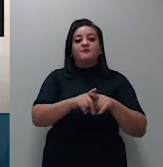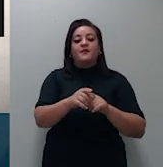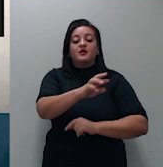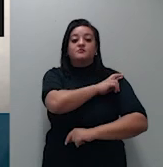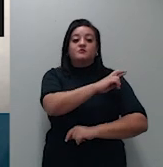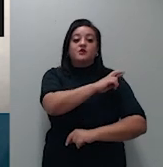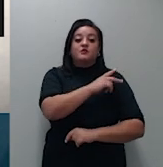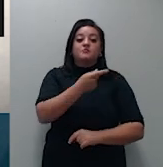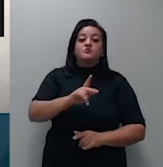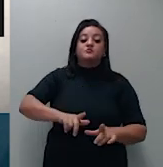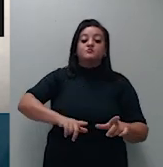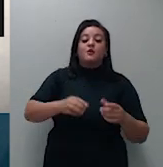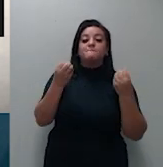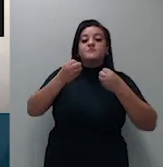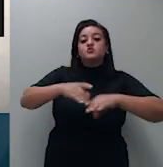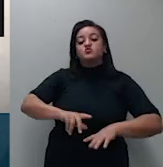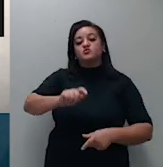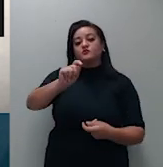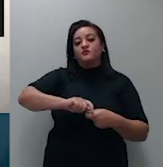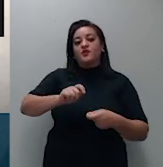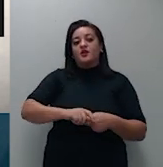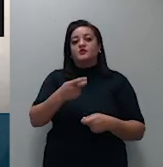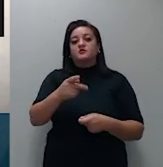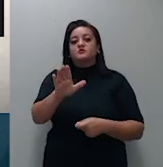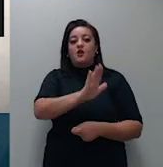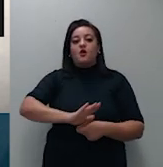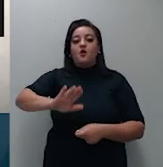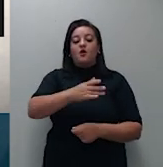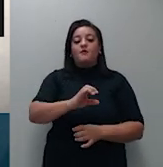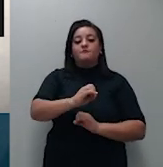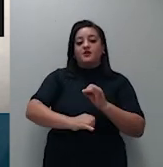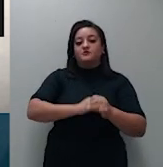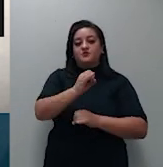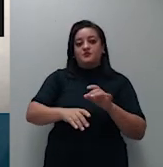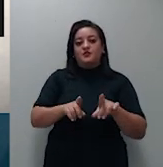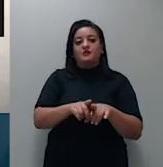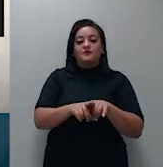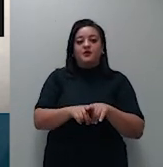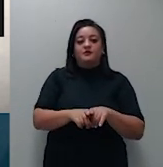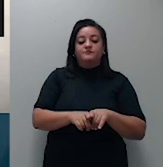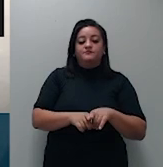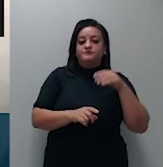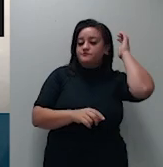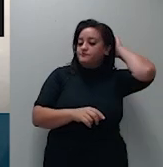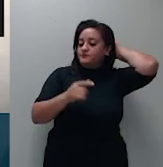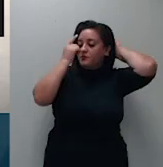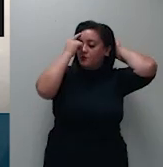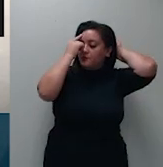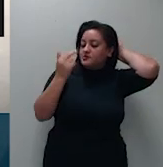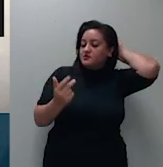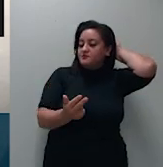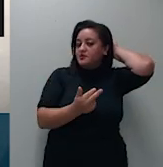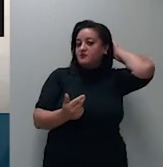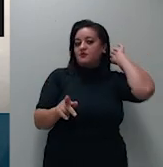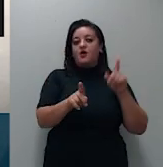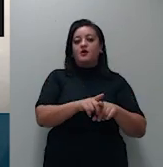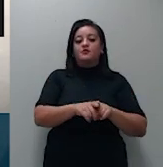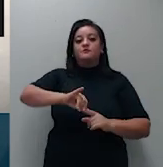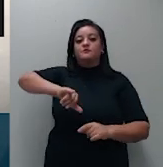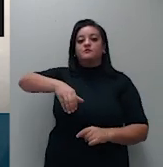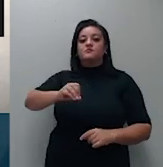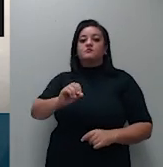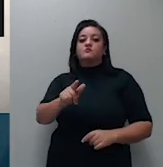pelos danos causados em seu ambiente virtual no mesmo sentido João Victor rozatti